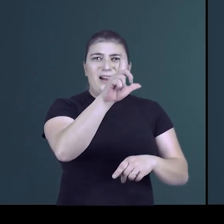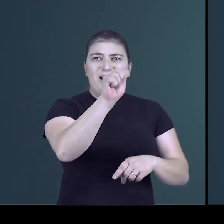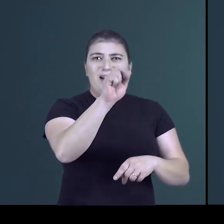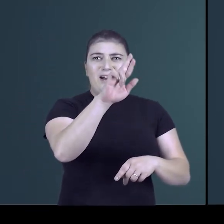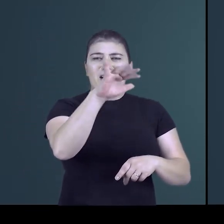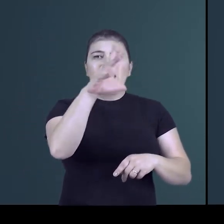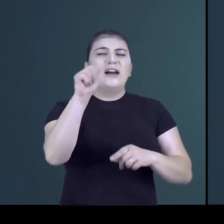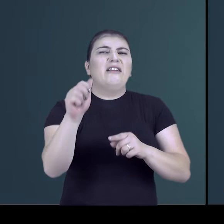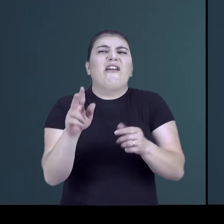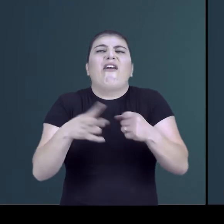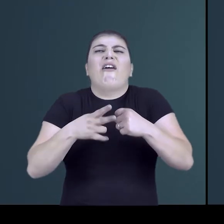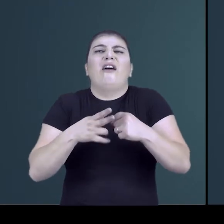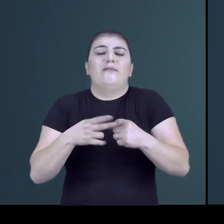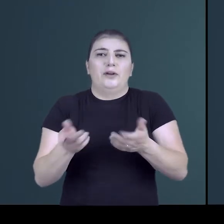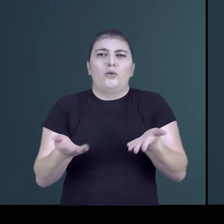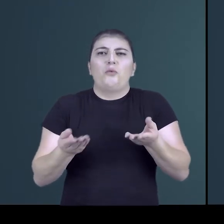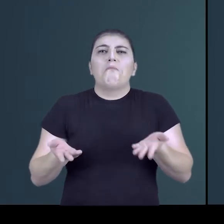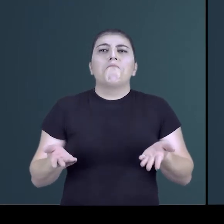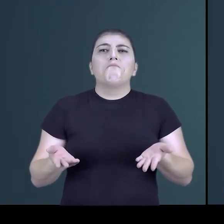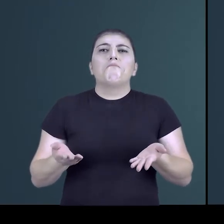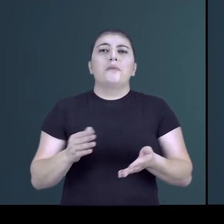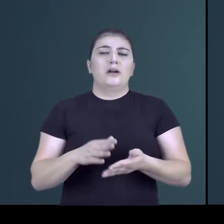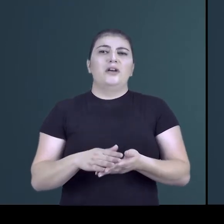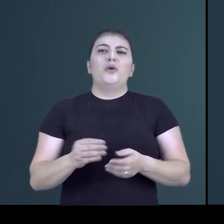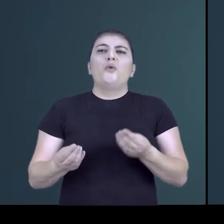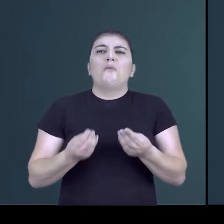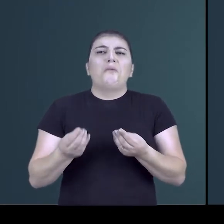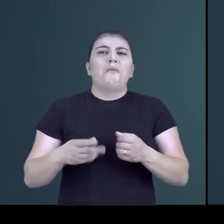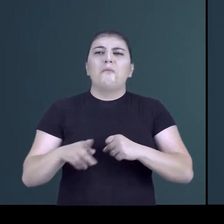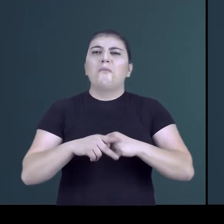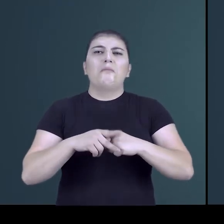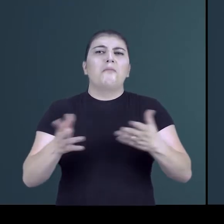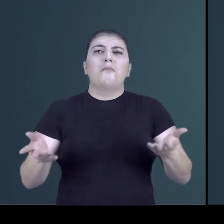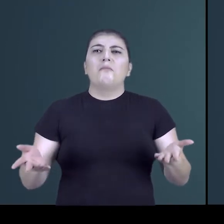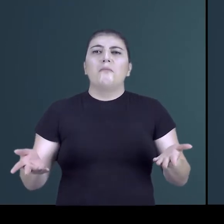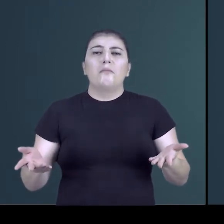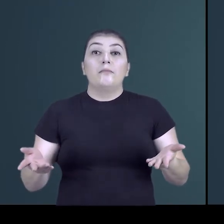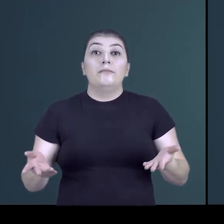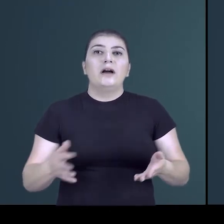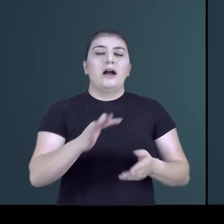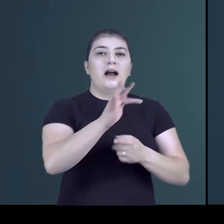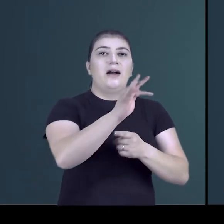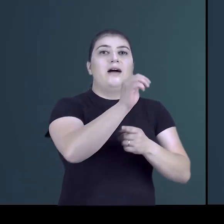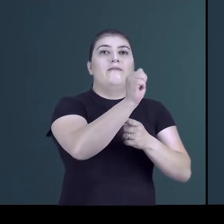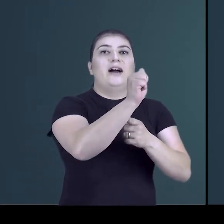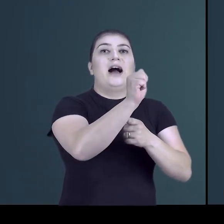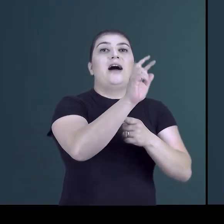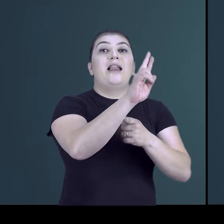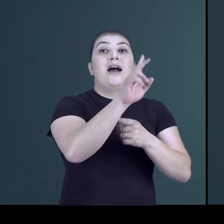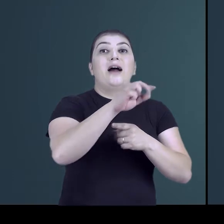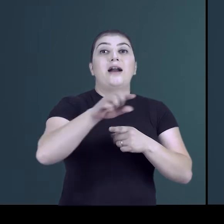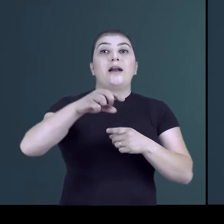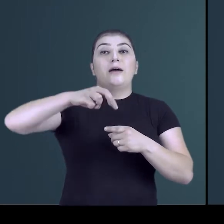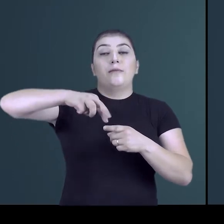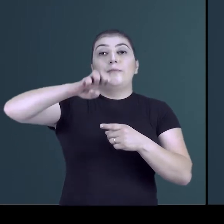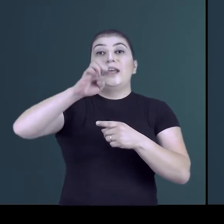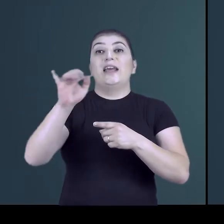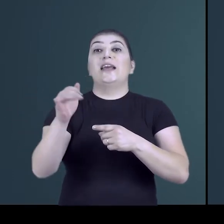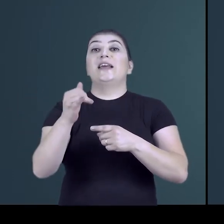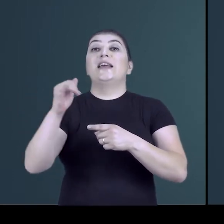verbo. Como eu colocaria o pronome nesse falaria? Falar-me-ia?